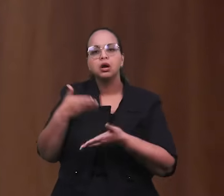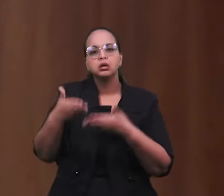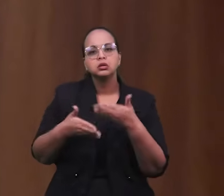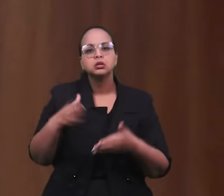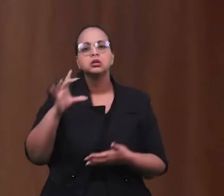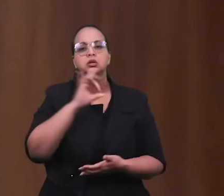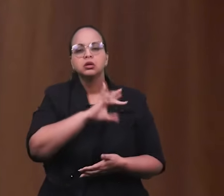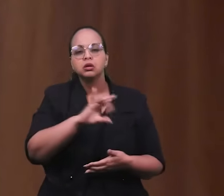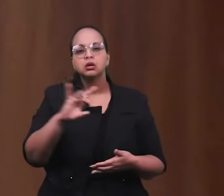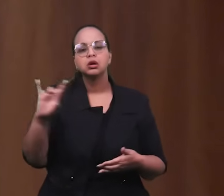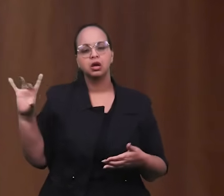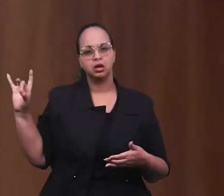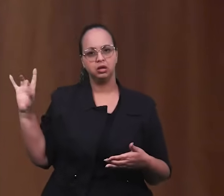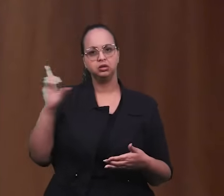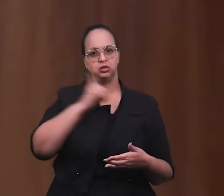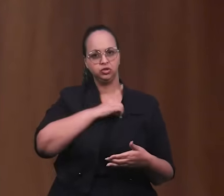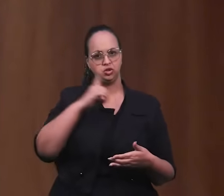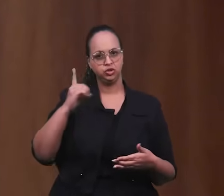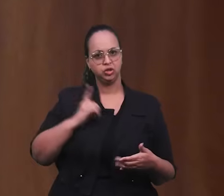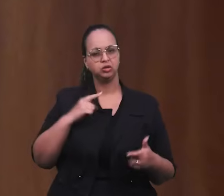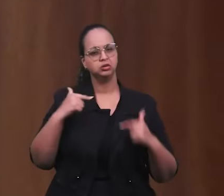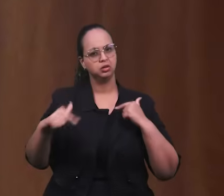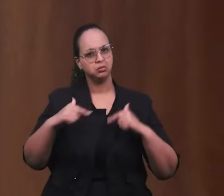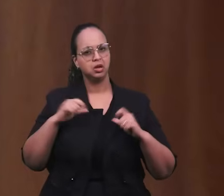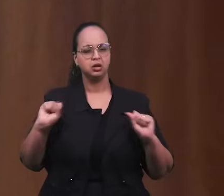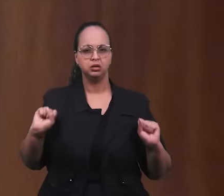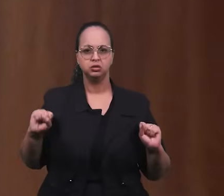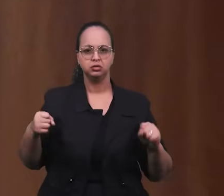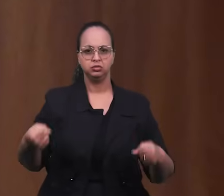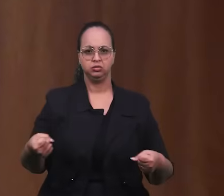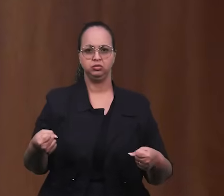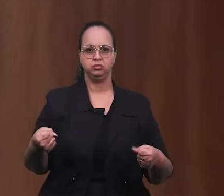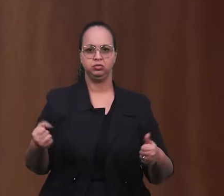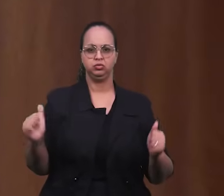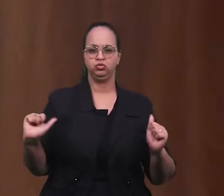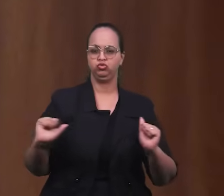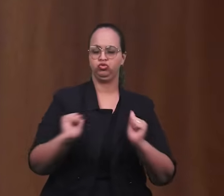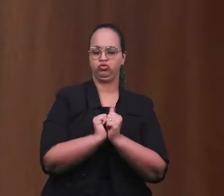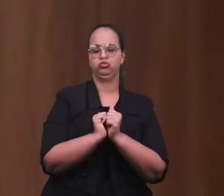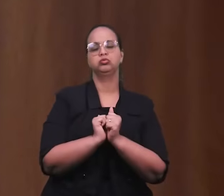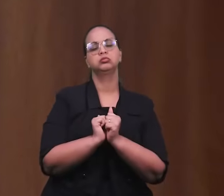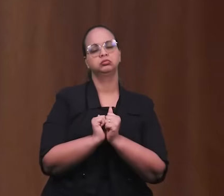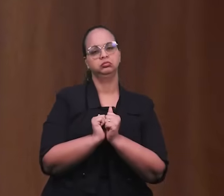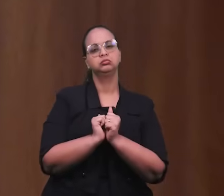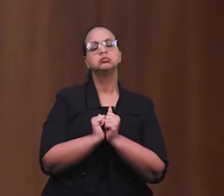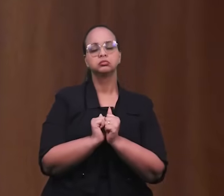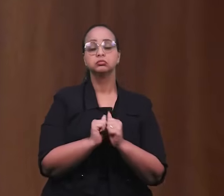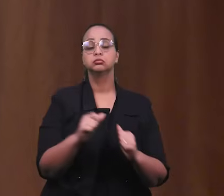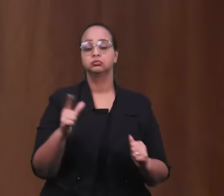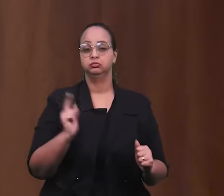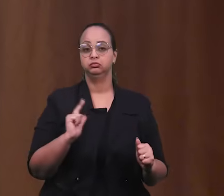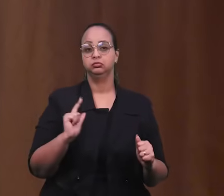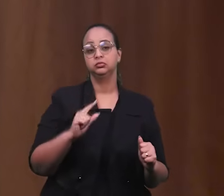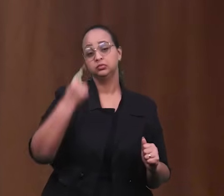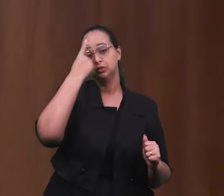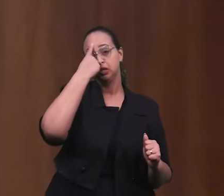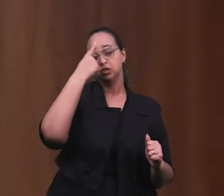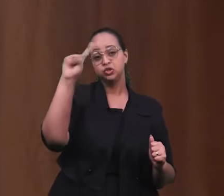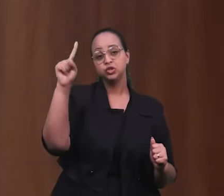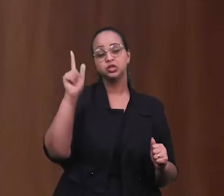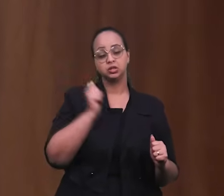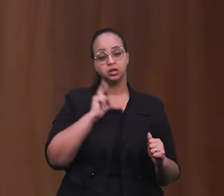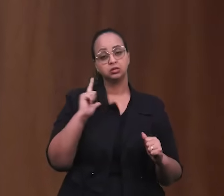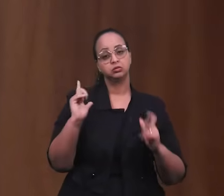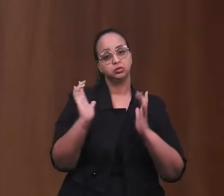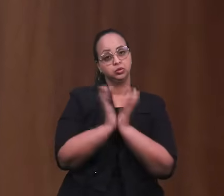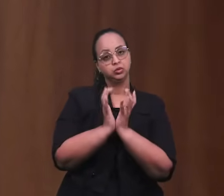onde cada diácono está ali trabalhando junto, à frente, administrando todas as coisas. Então, cada dia da atuação do